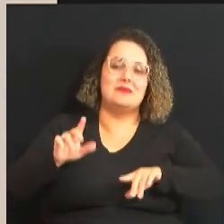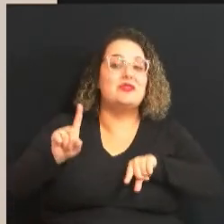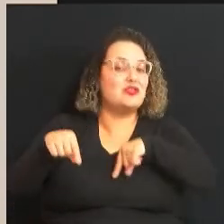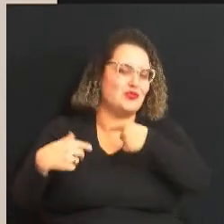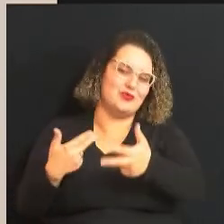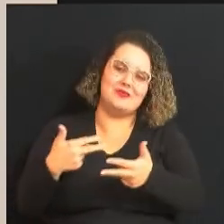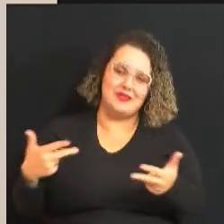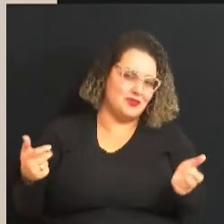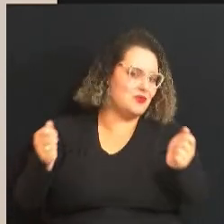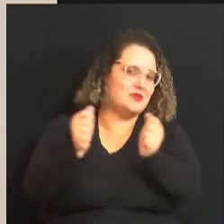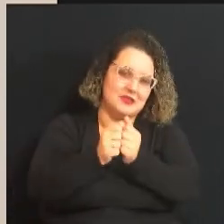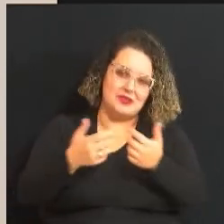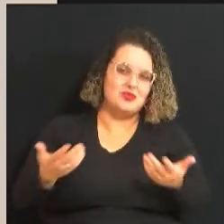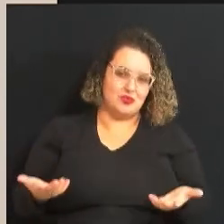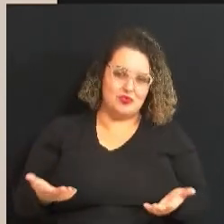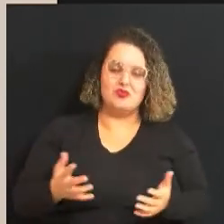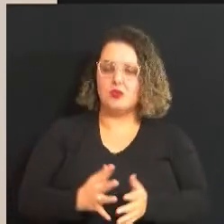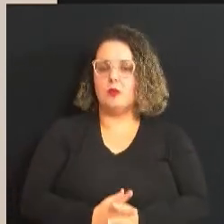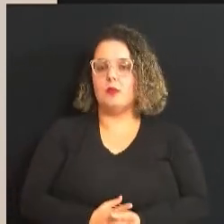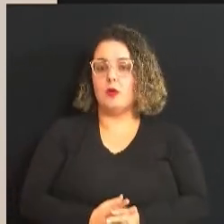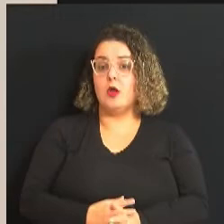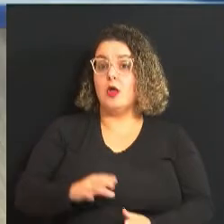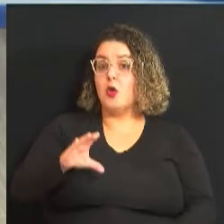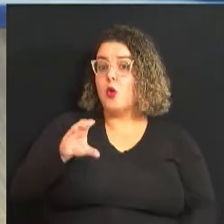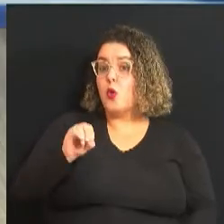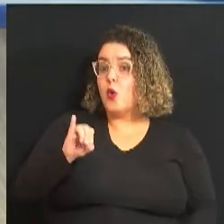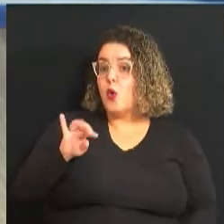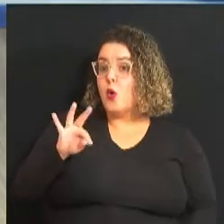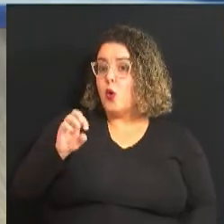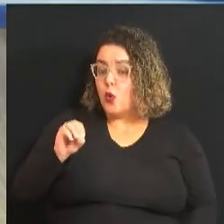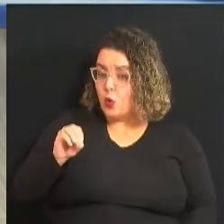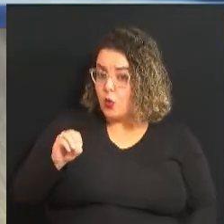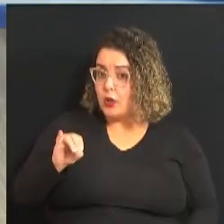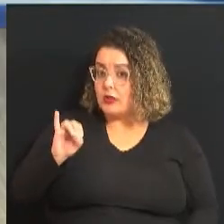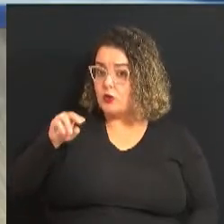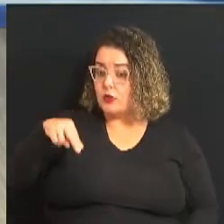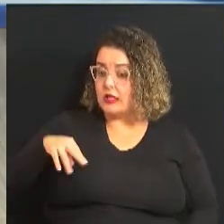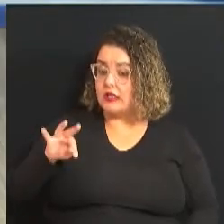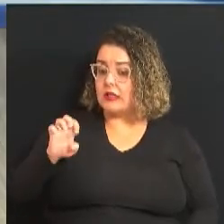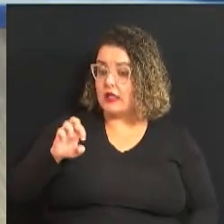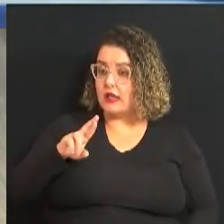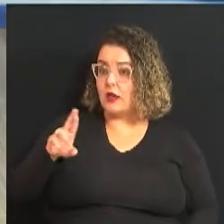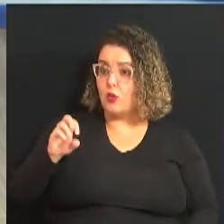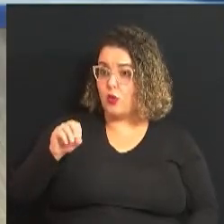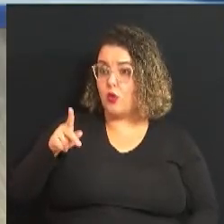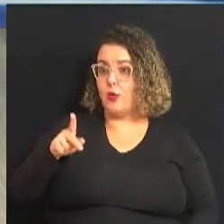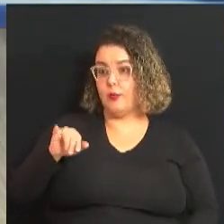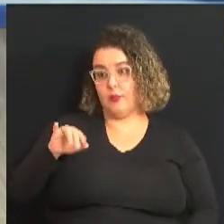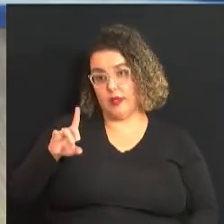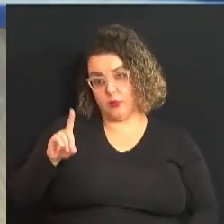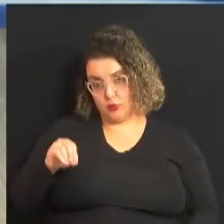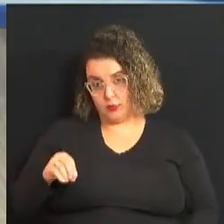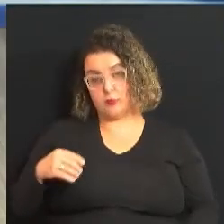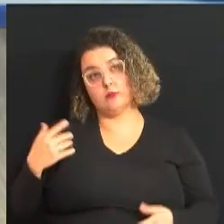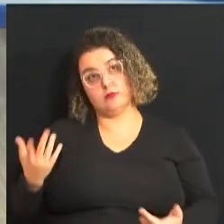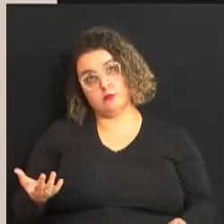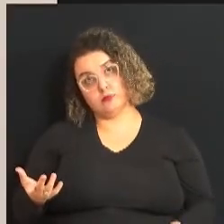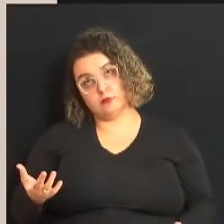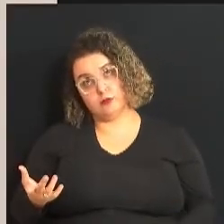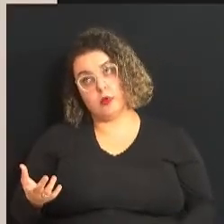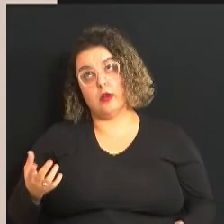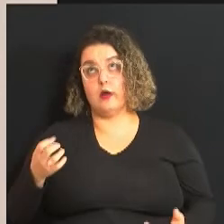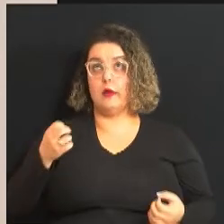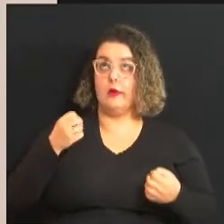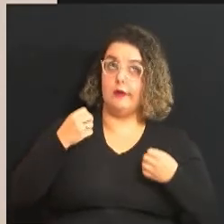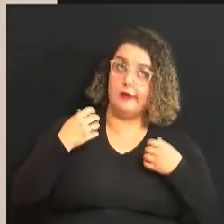fatores, né? E o coito interrompido, doutora? O coito interrompido funciona,